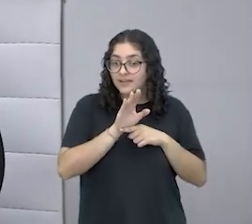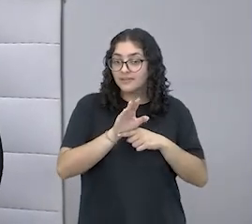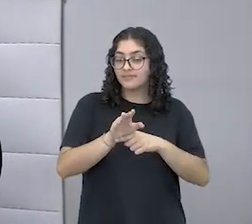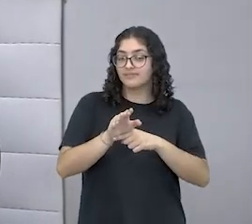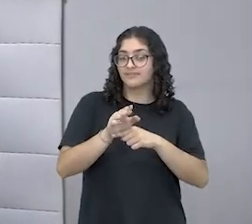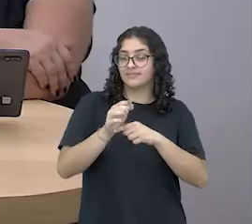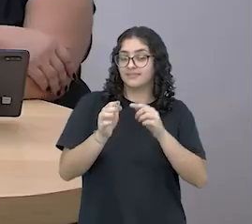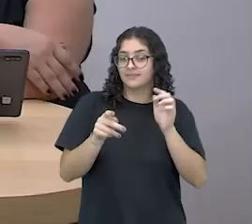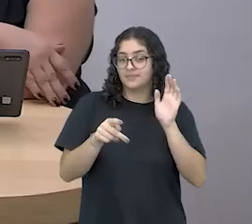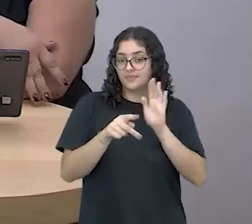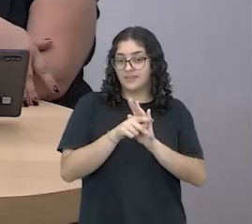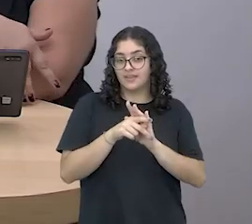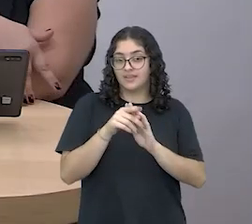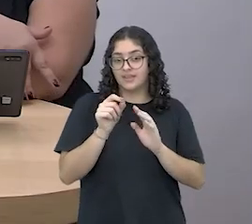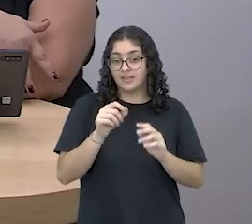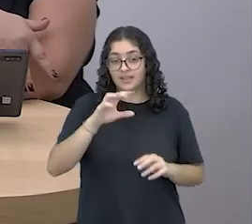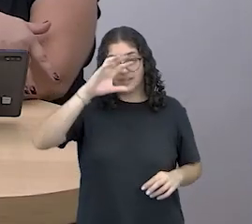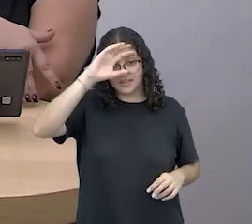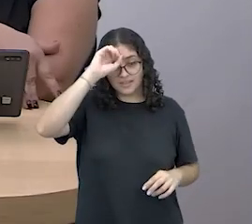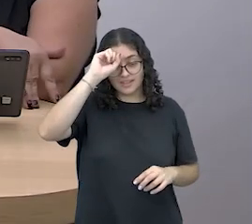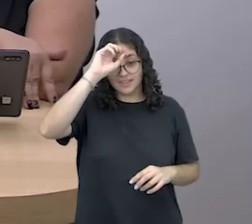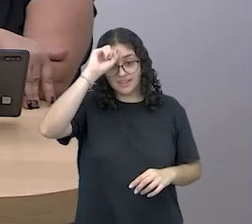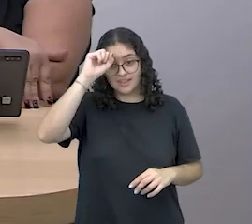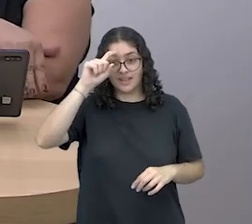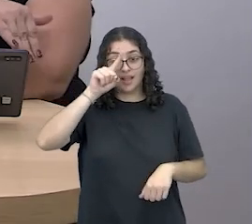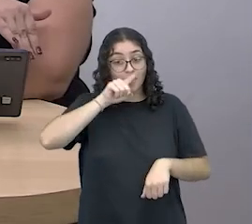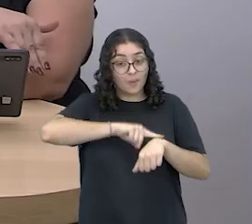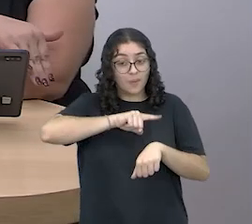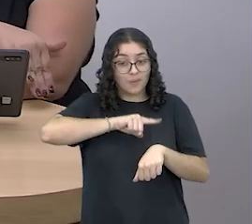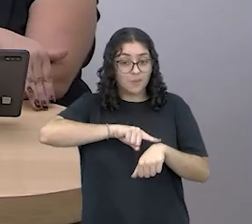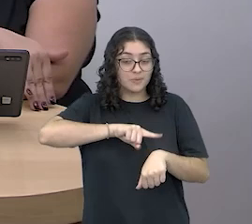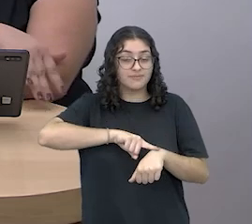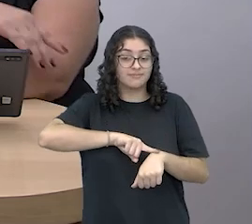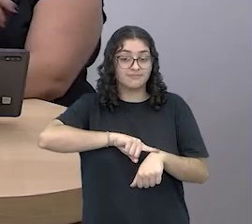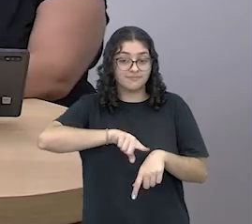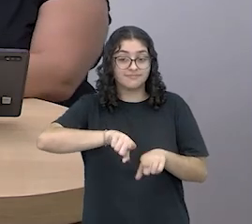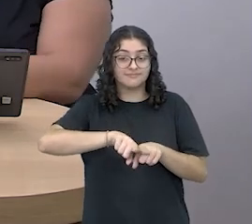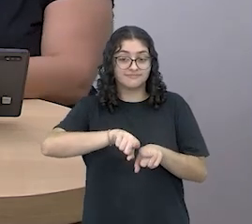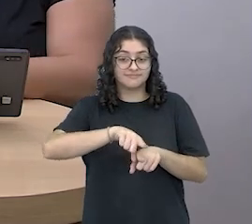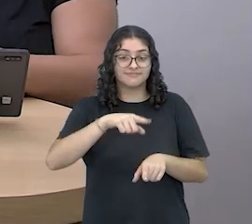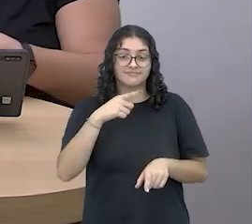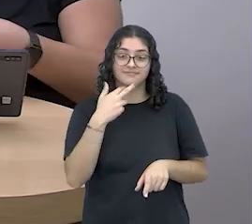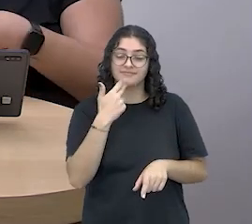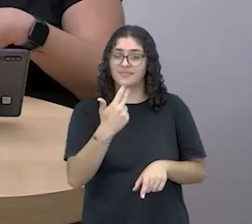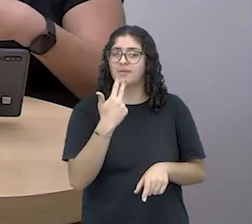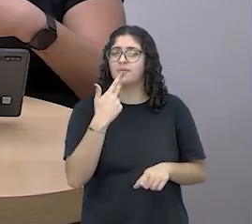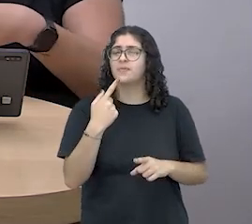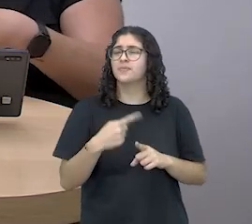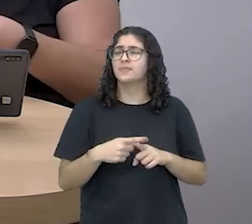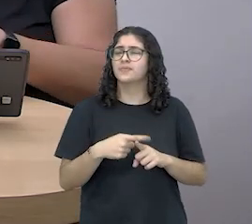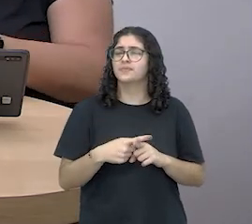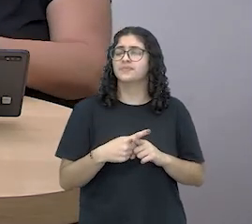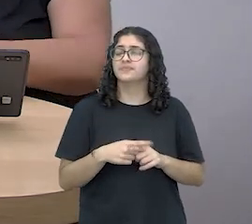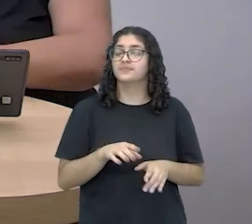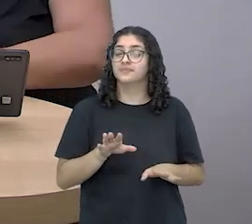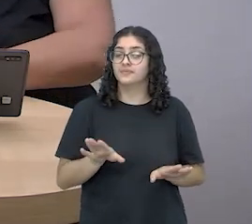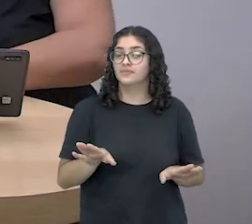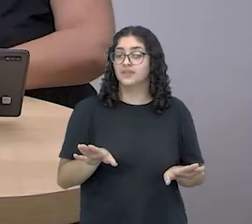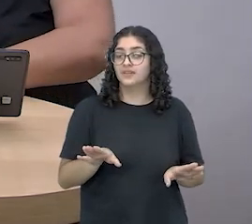processo de aprendizagem da hora, gente, até na nossa língua. Porque mesmo porque